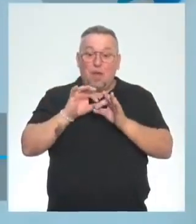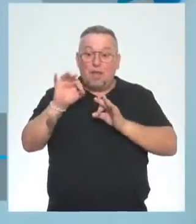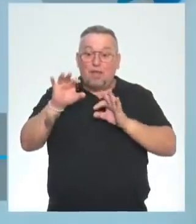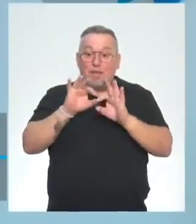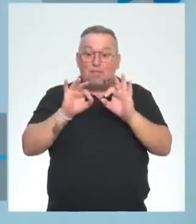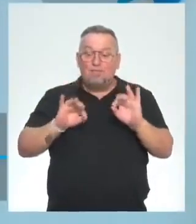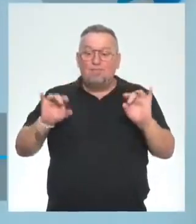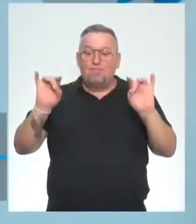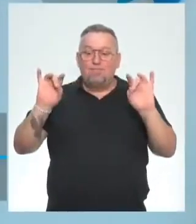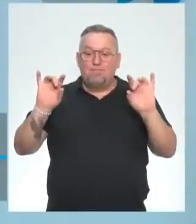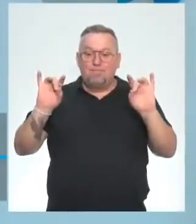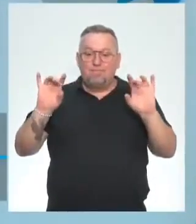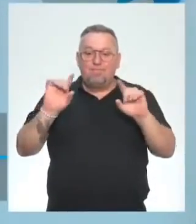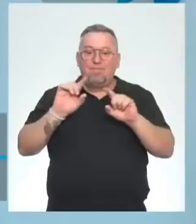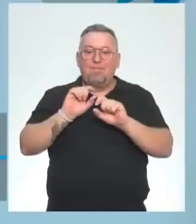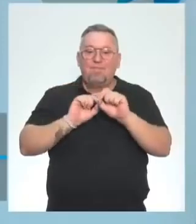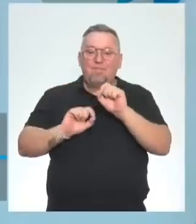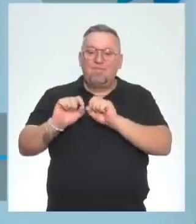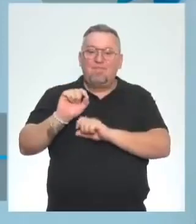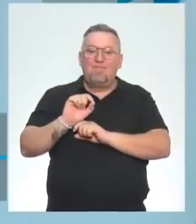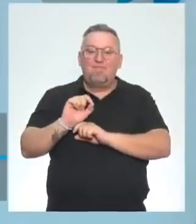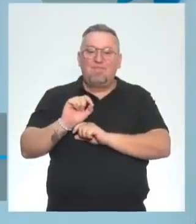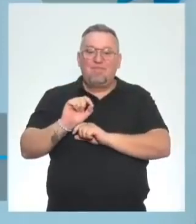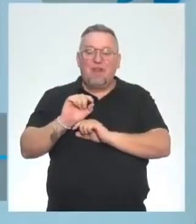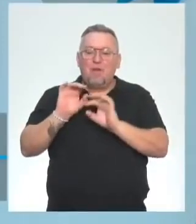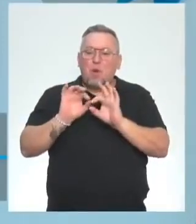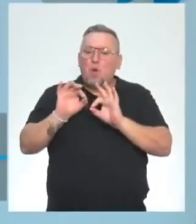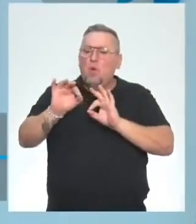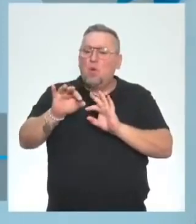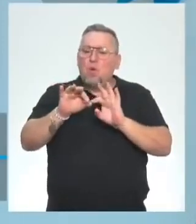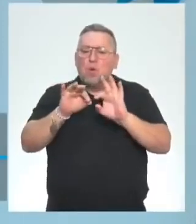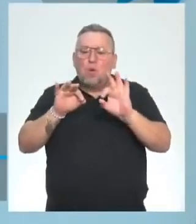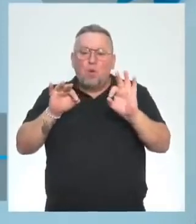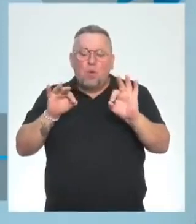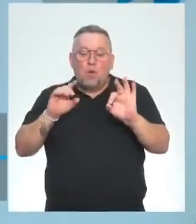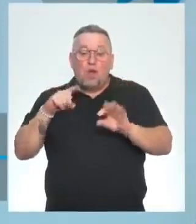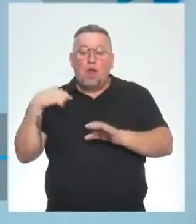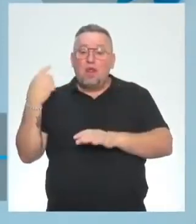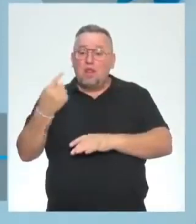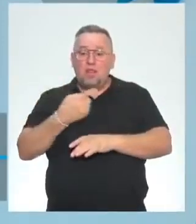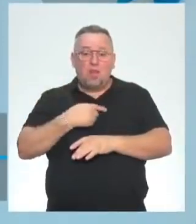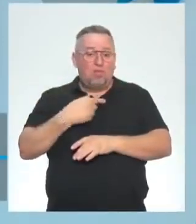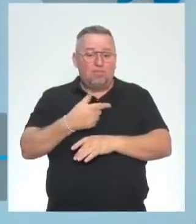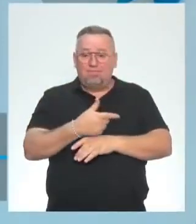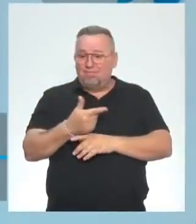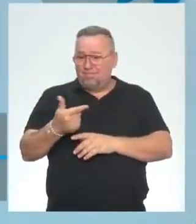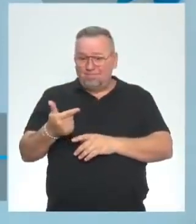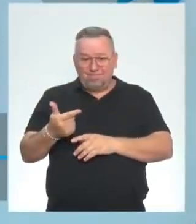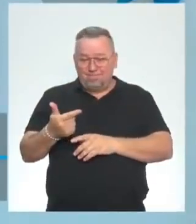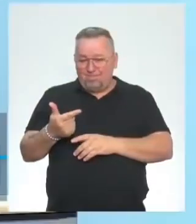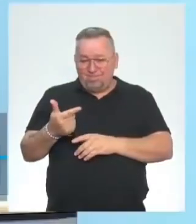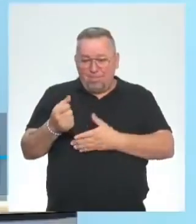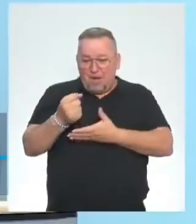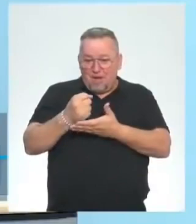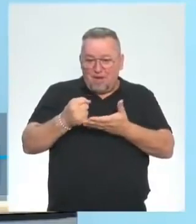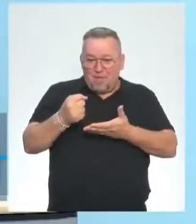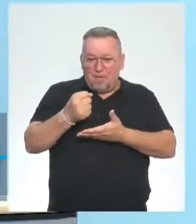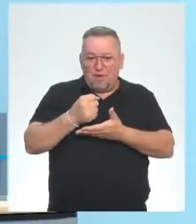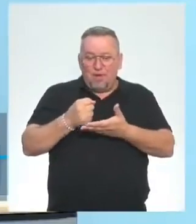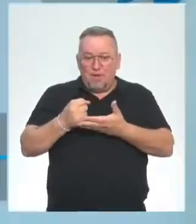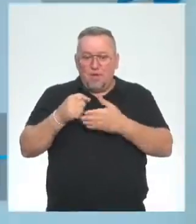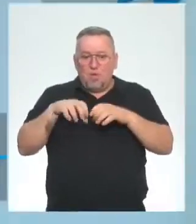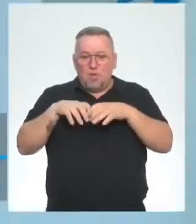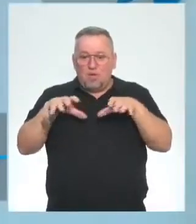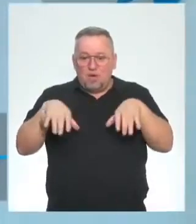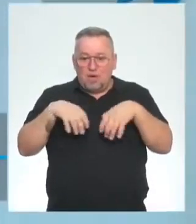medidas excepcionais, isso mesmo. Essas medidas aí que geralmente nós não temos, né, basicamente como